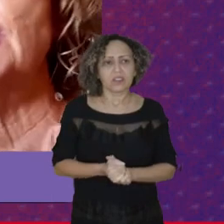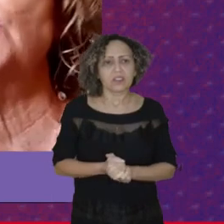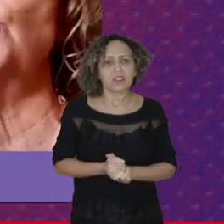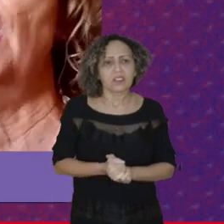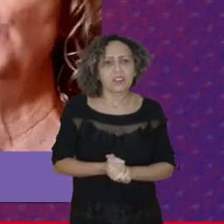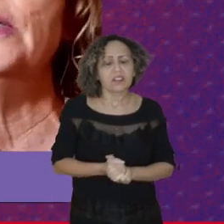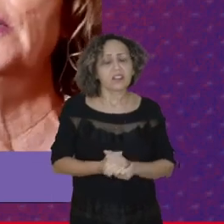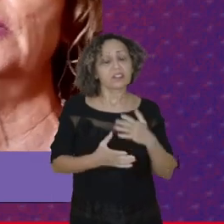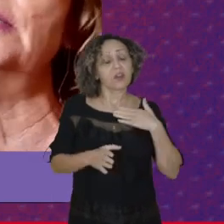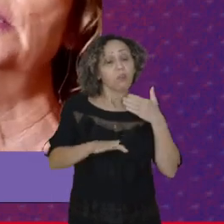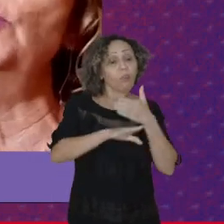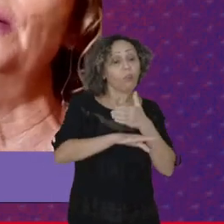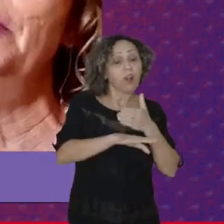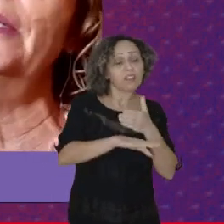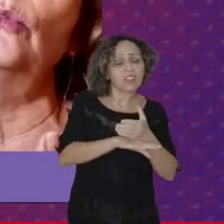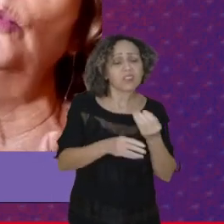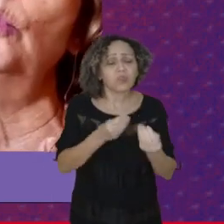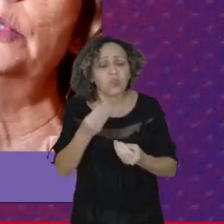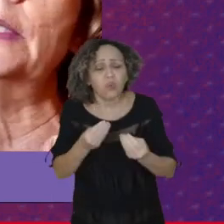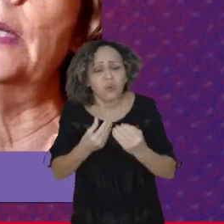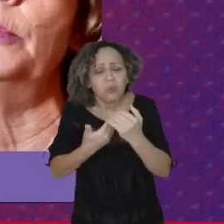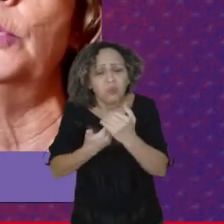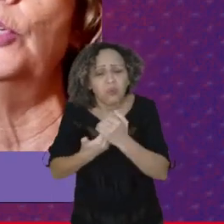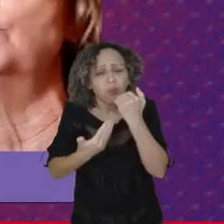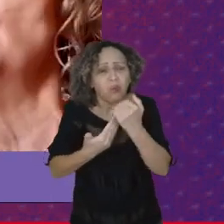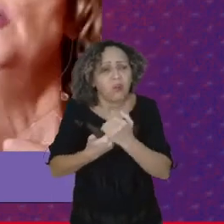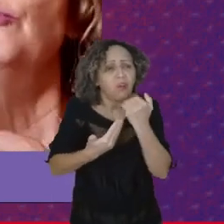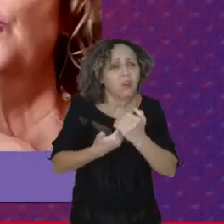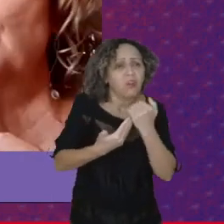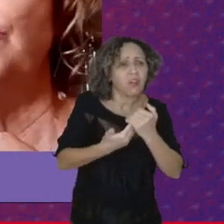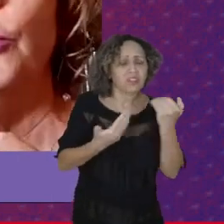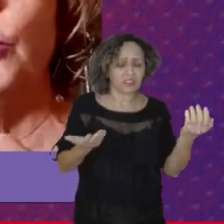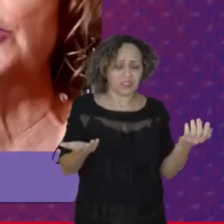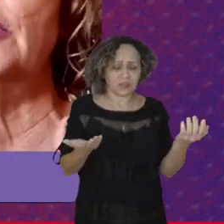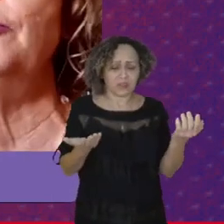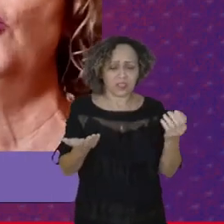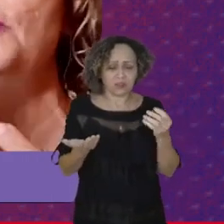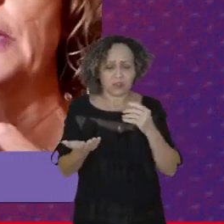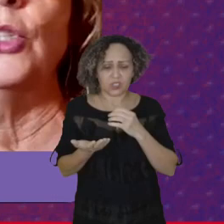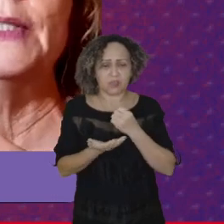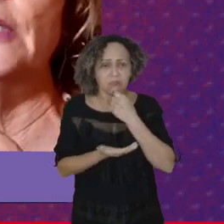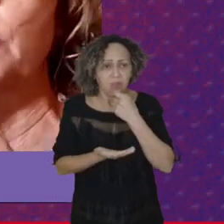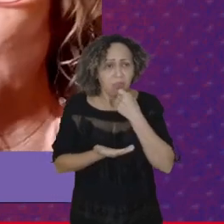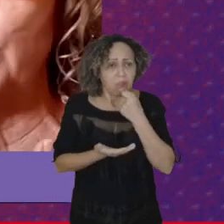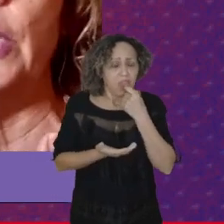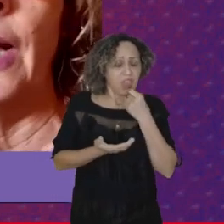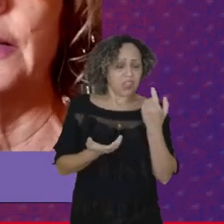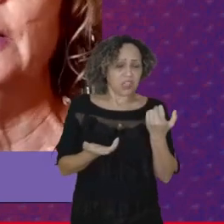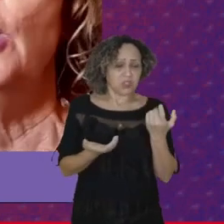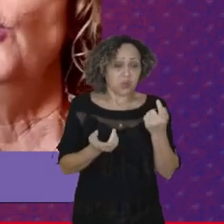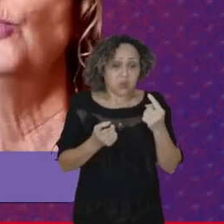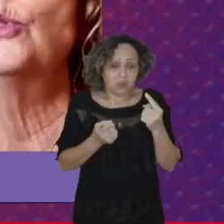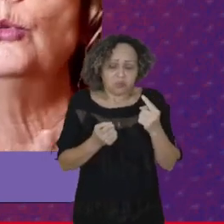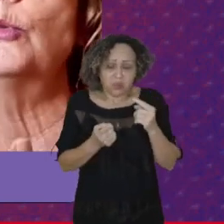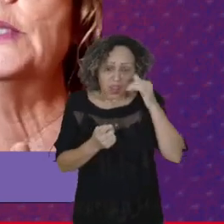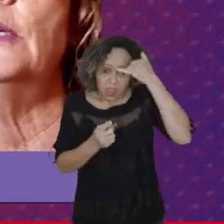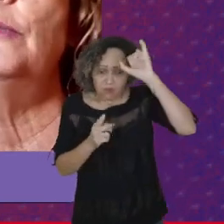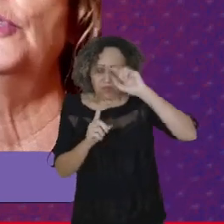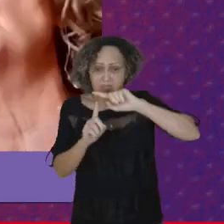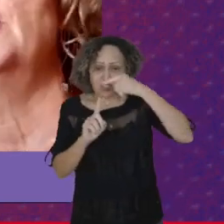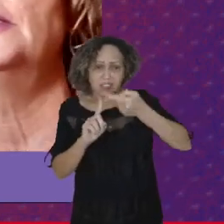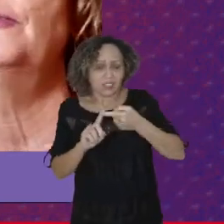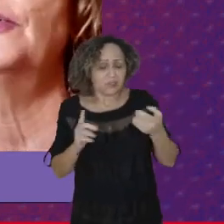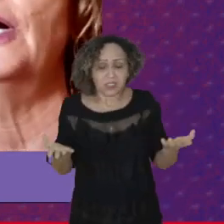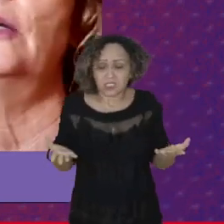o acesso à orientação e a métodos contraceptivos foi outra forma de a gente ser bloqueado. Os